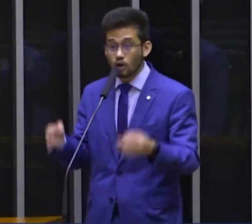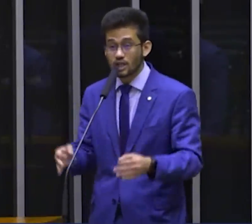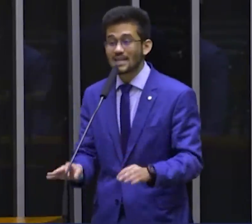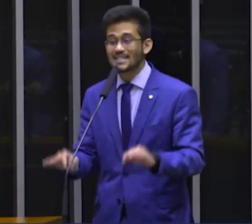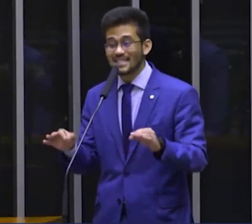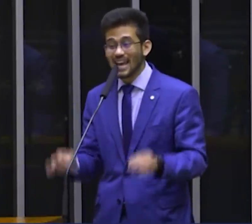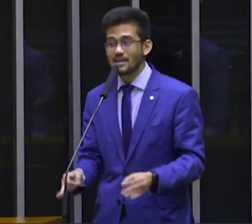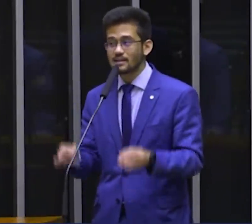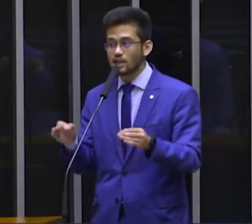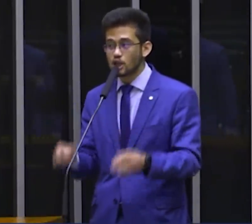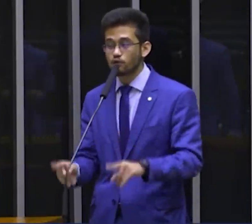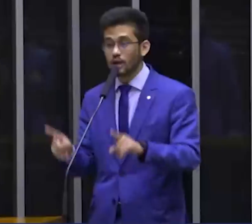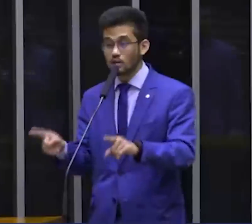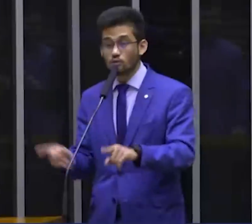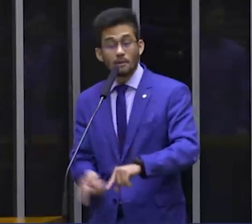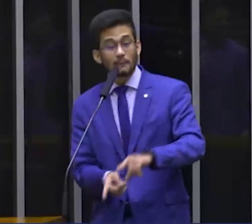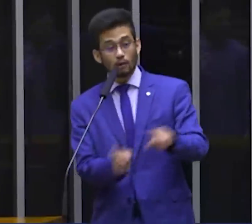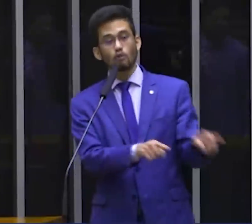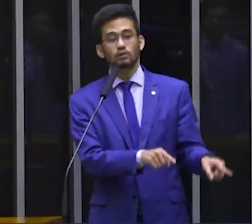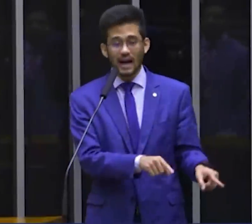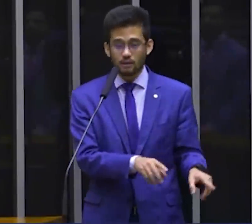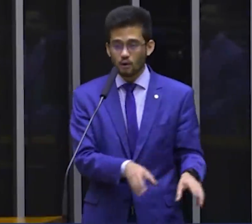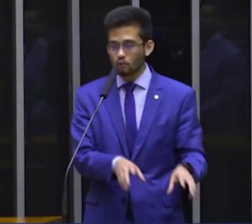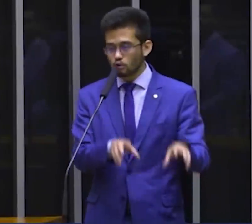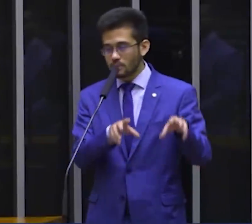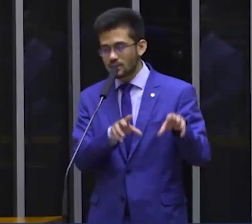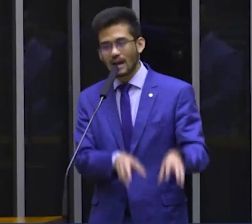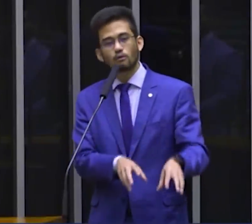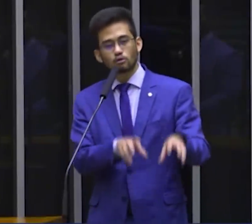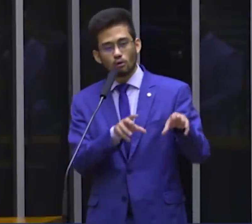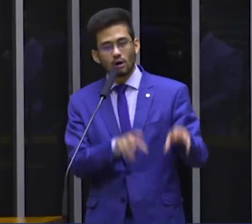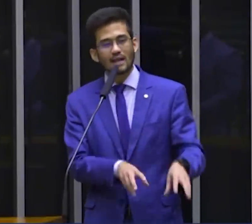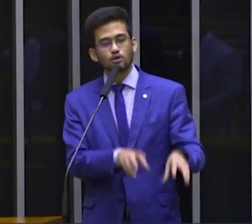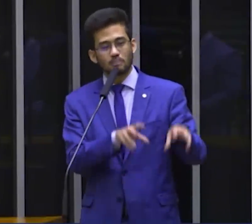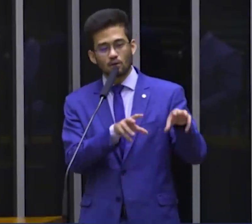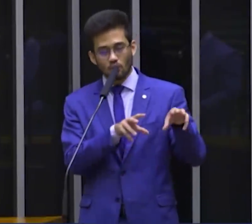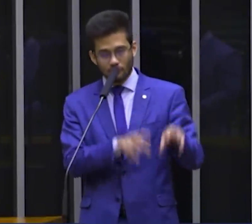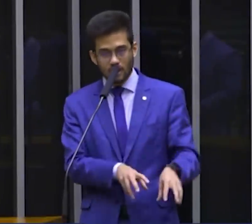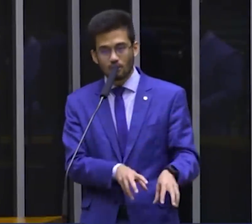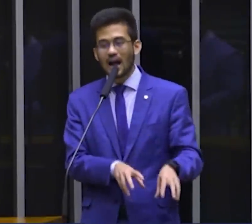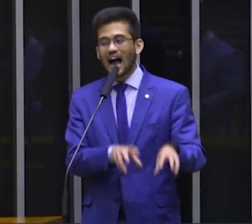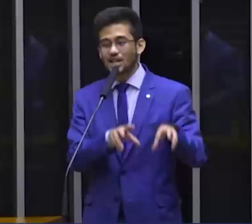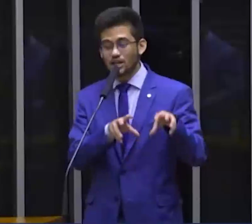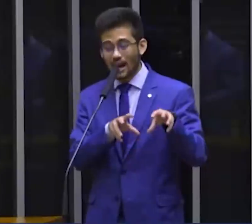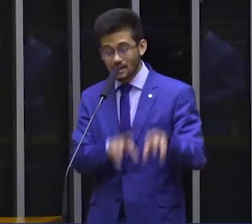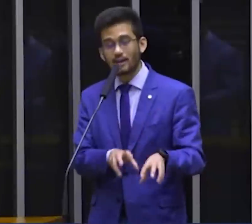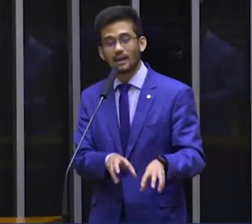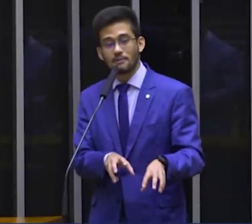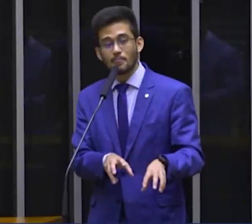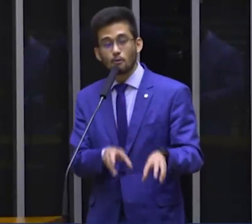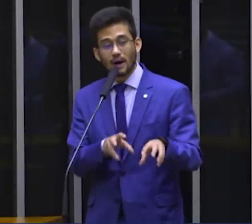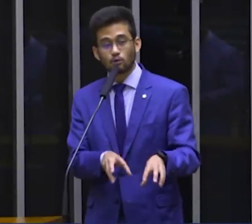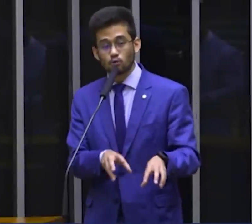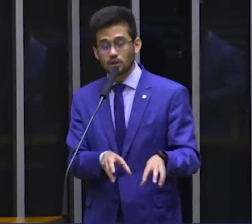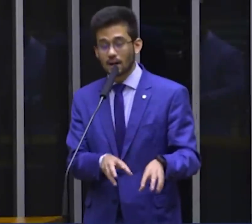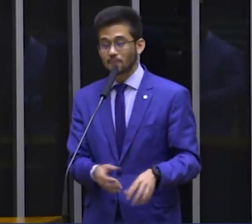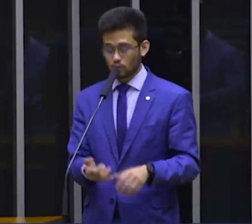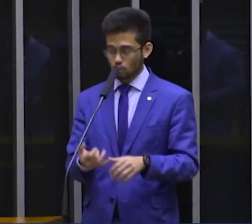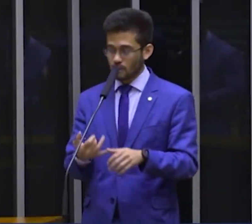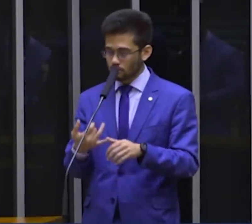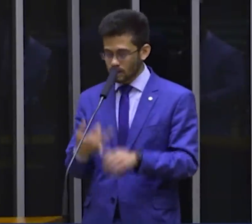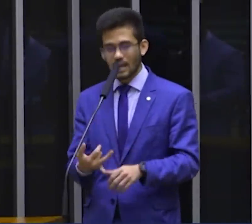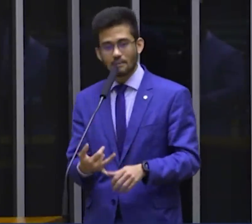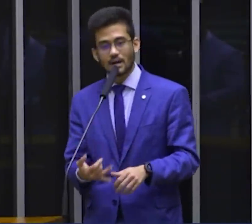cinema e hoje sem incentivo nenhum pelo contrário os obstáculos colocados pelo governo a gente ainda tem uma